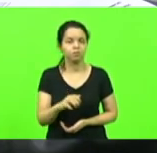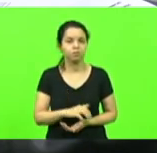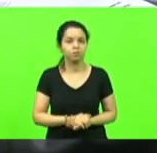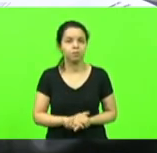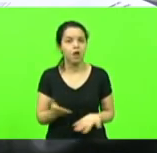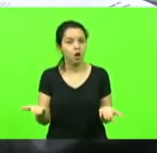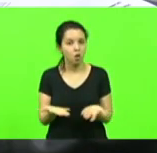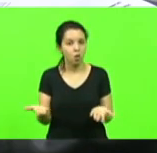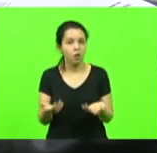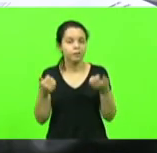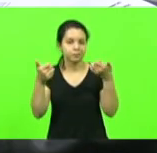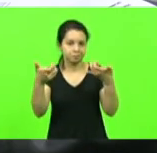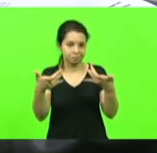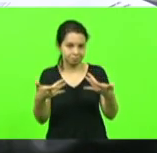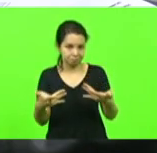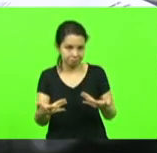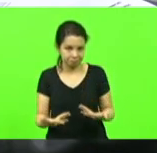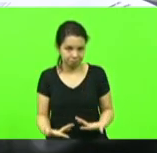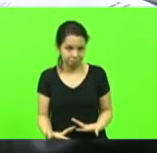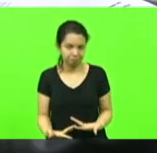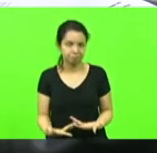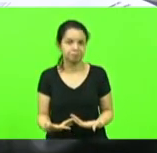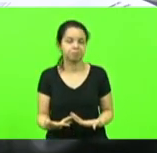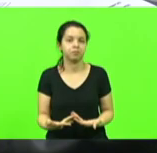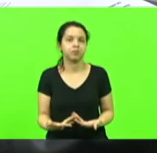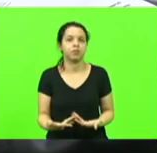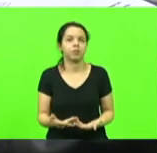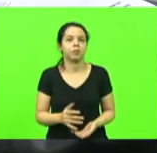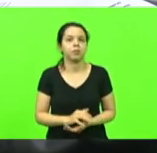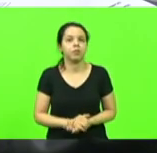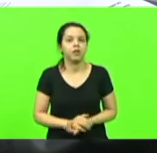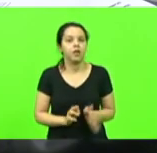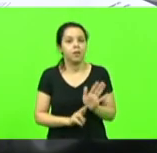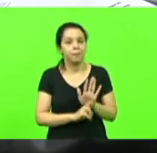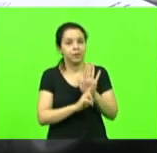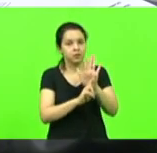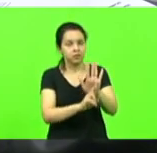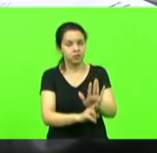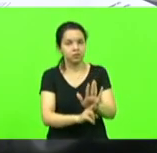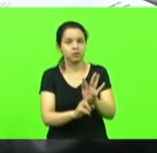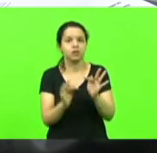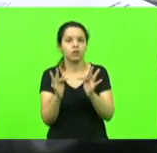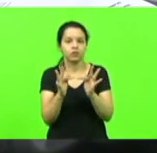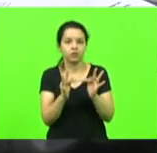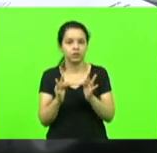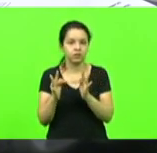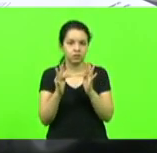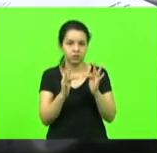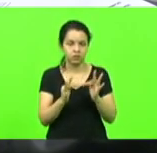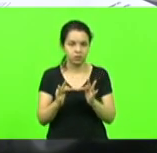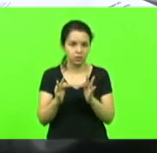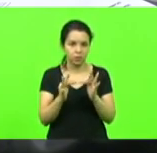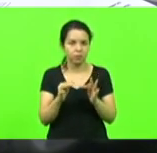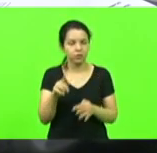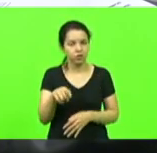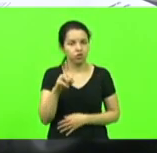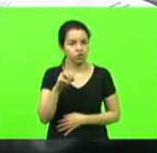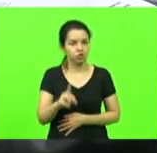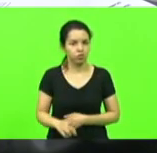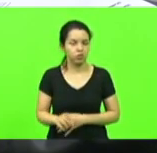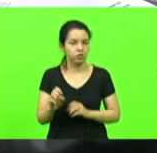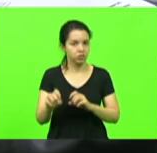tecer os seus comentários representando a Fundação Catarinense de Educação Especial, ela que é diretora de ensino,